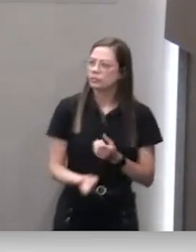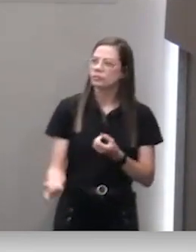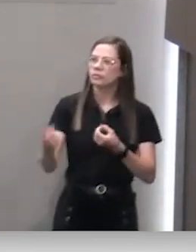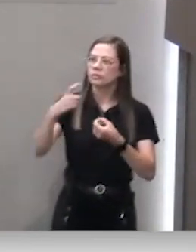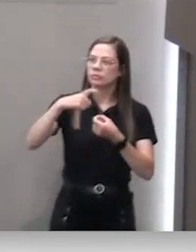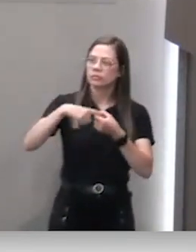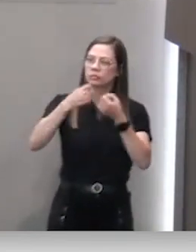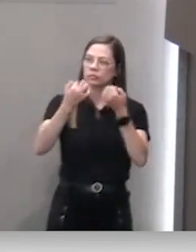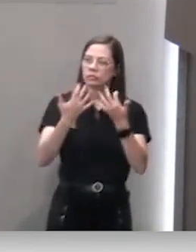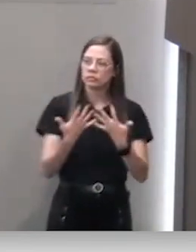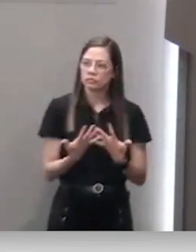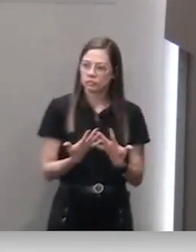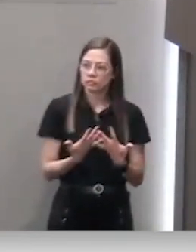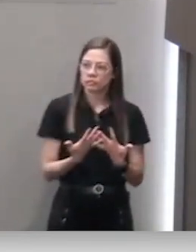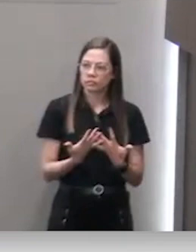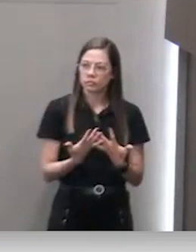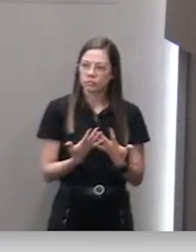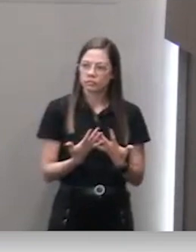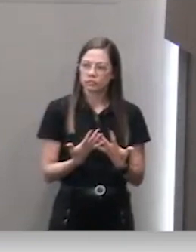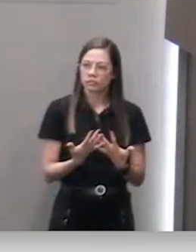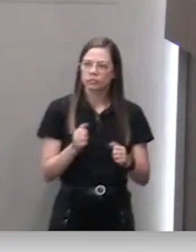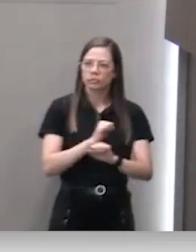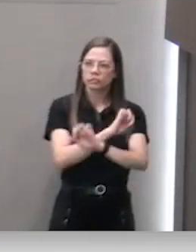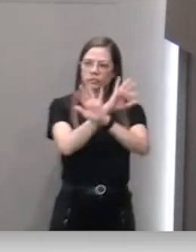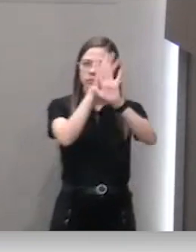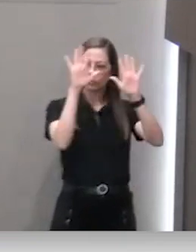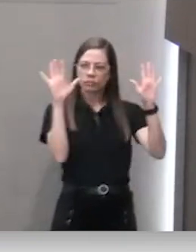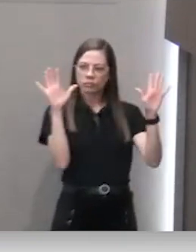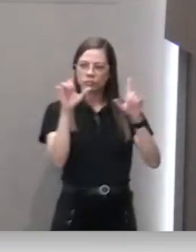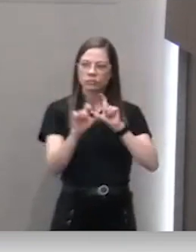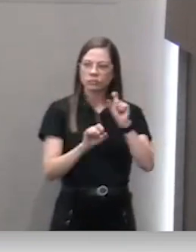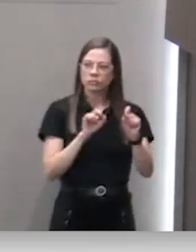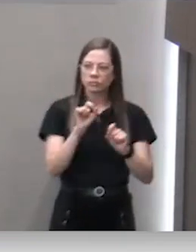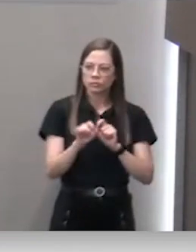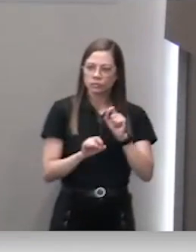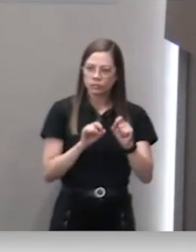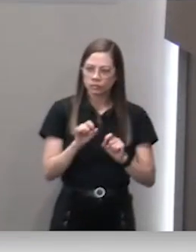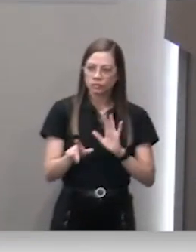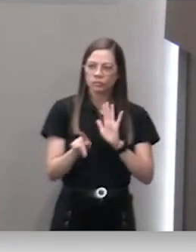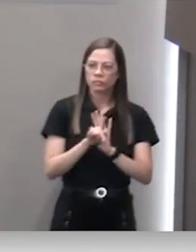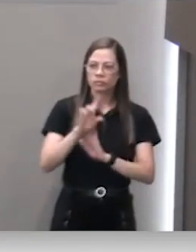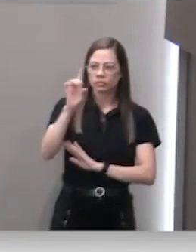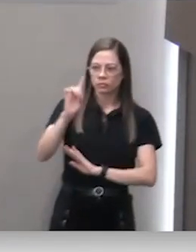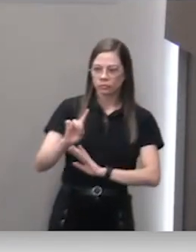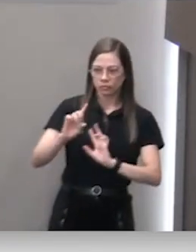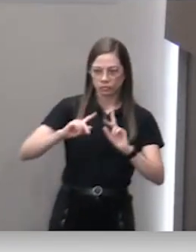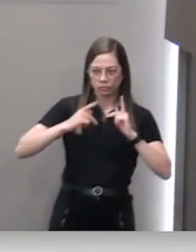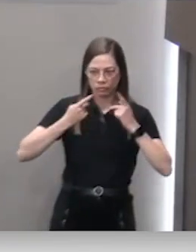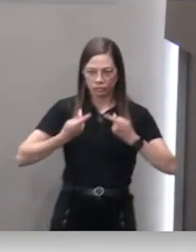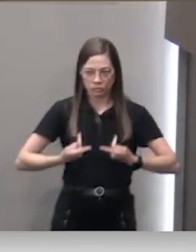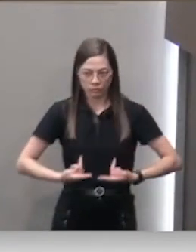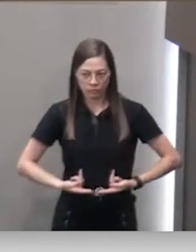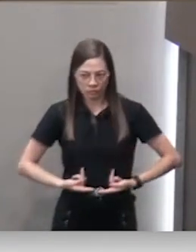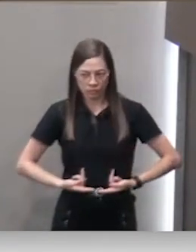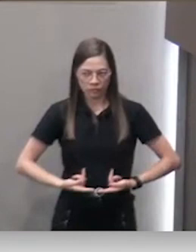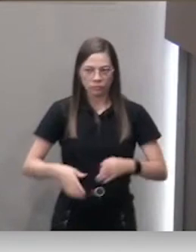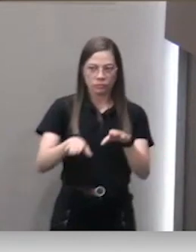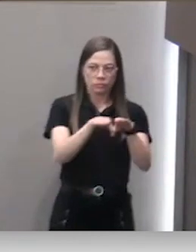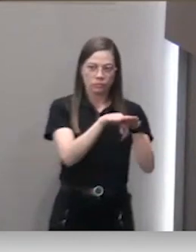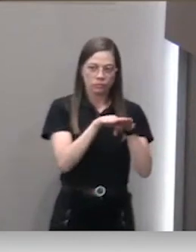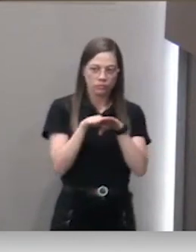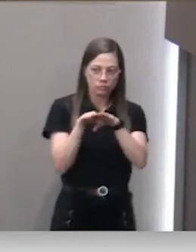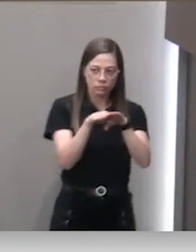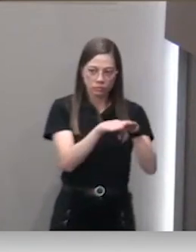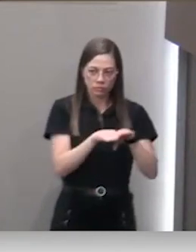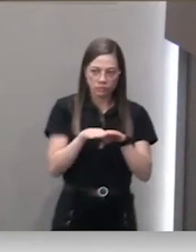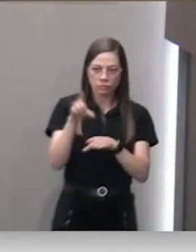Volto a dizer, uma coisa aqui, vamos deixar claro, né? Os direitos humanos, os direitos de igualdade,